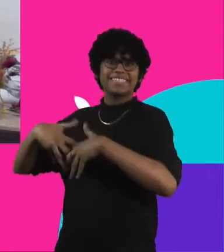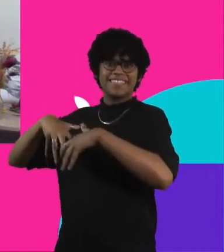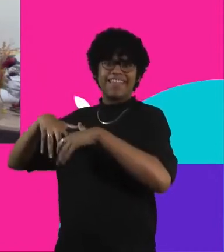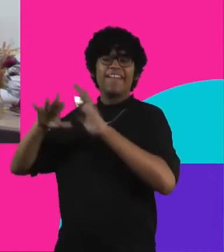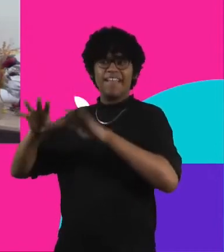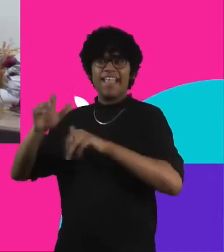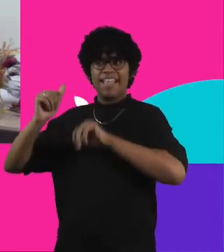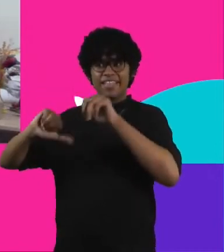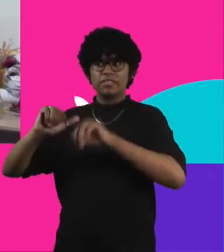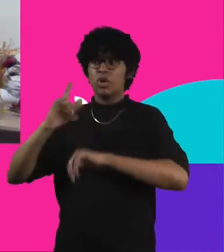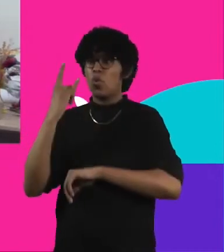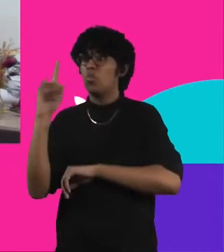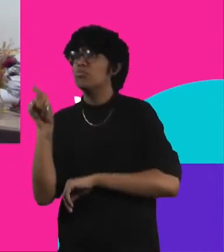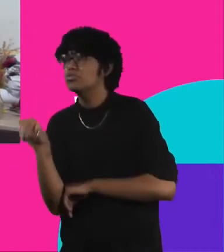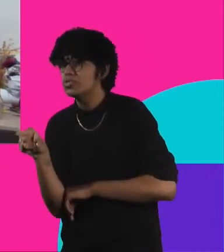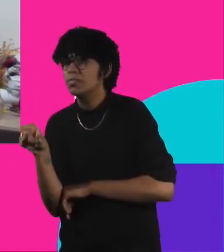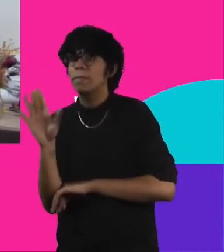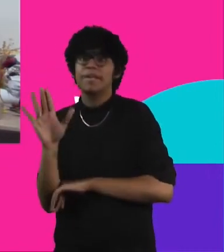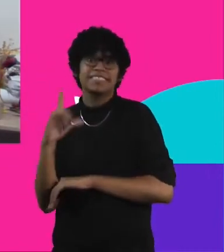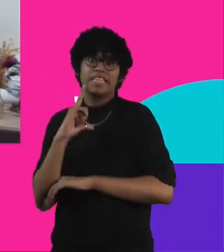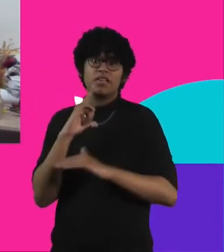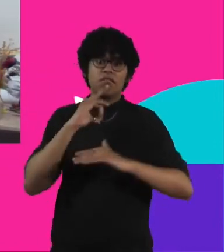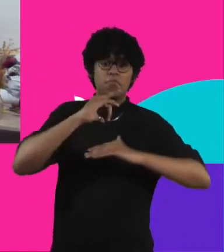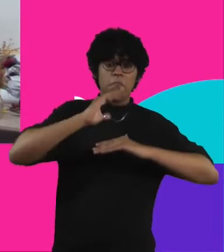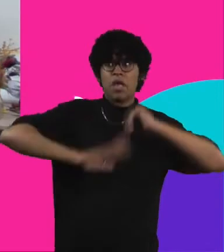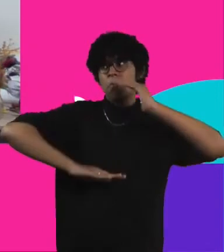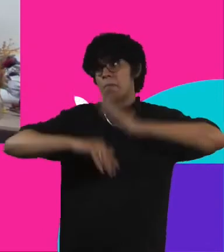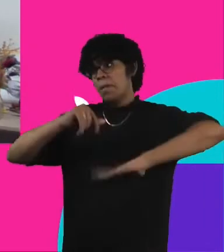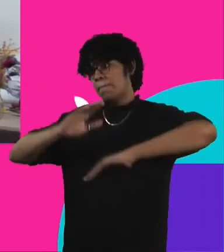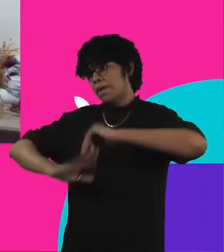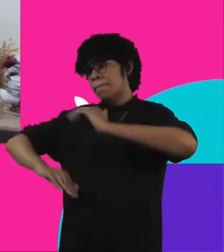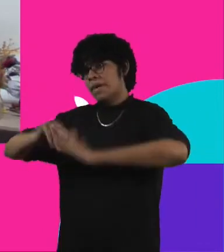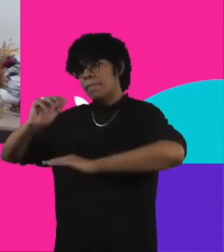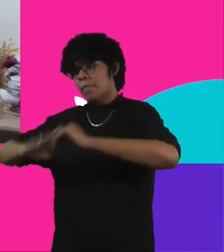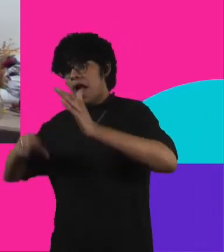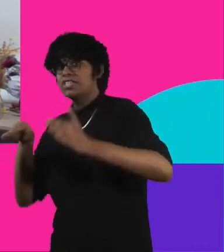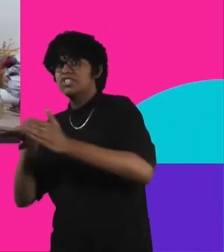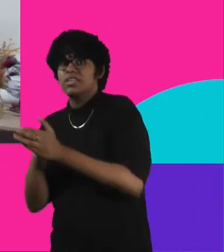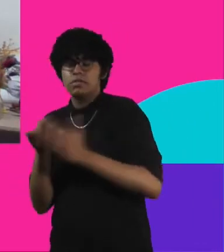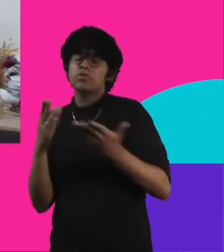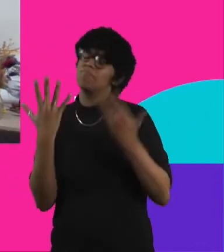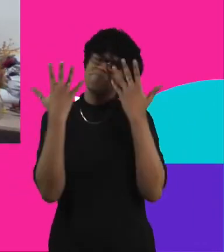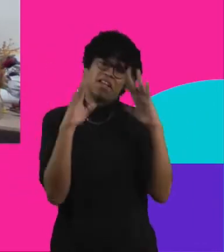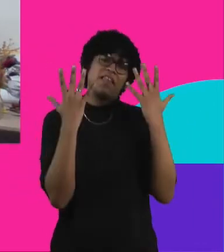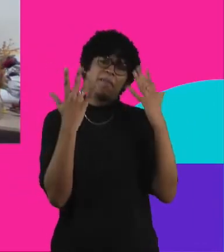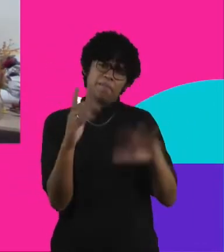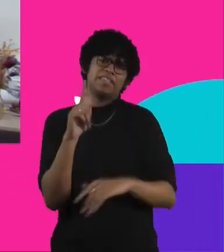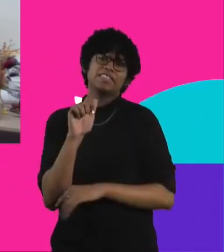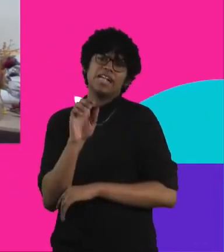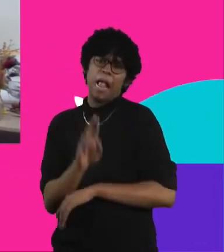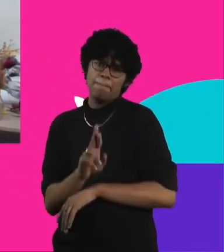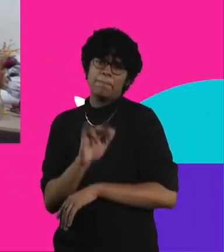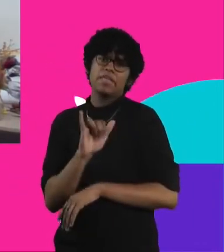é o último passo, mas existe toda uma construção anterior que precisa ser feita. Então, parabéns de novo, Gabriel, Instituto Sabin, pelo